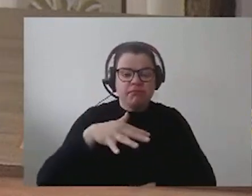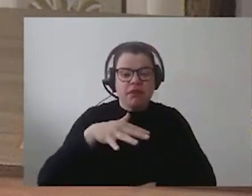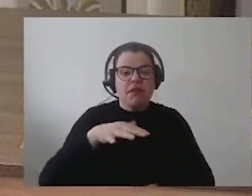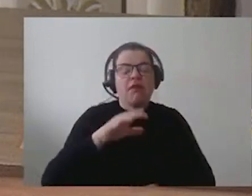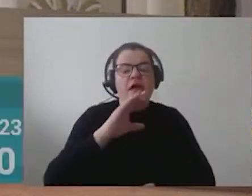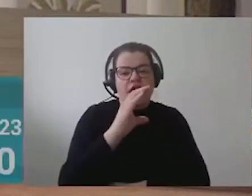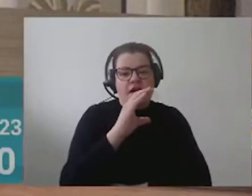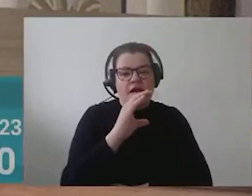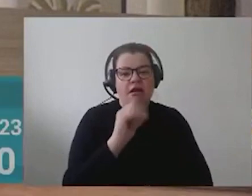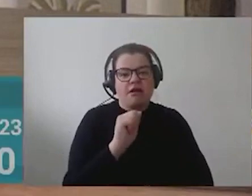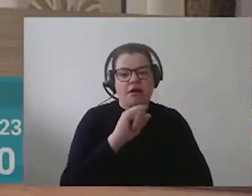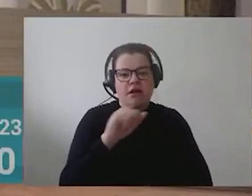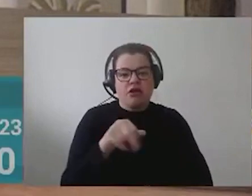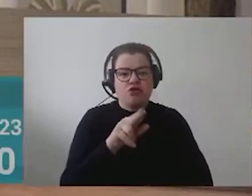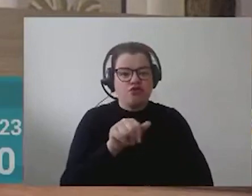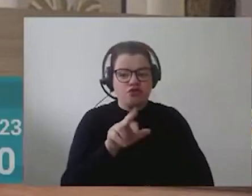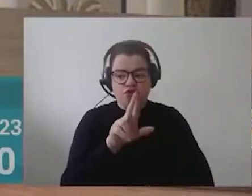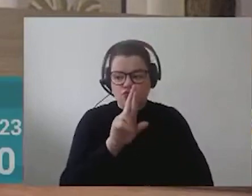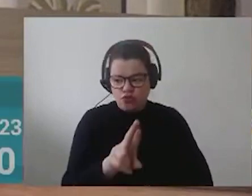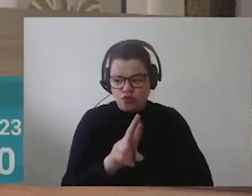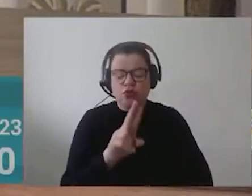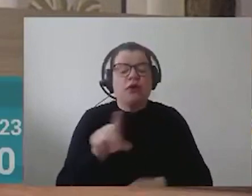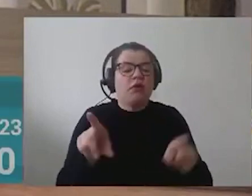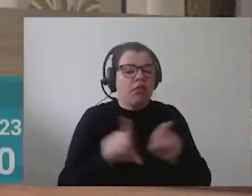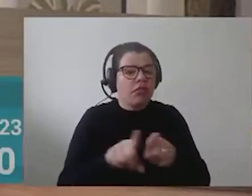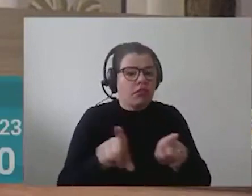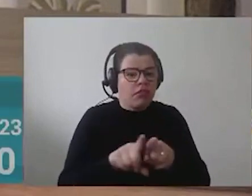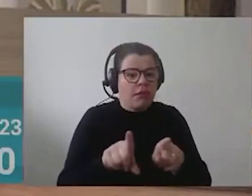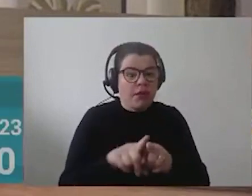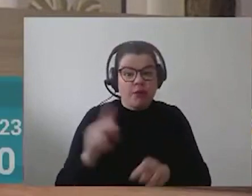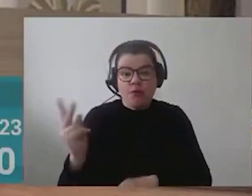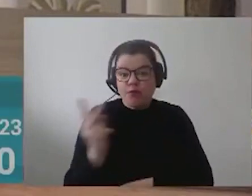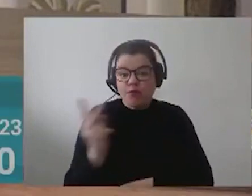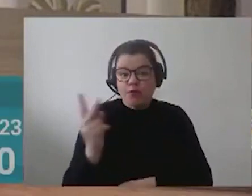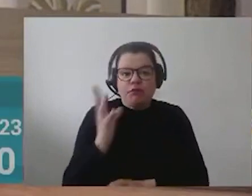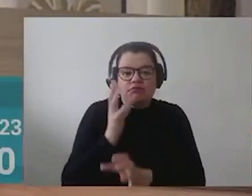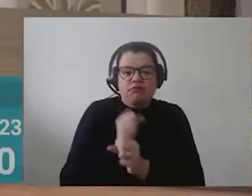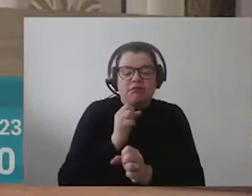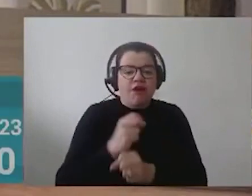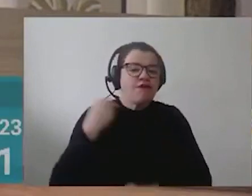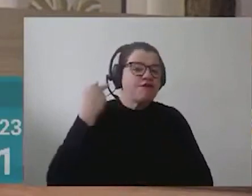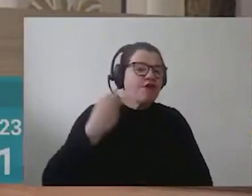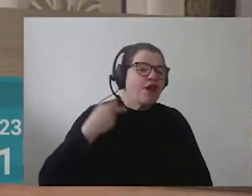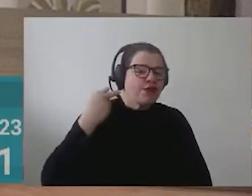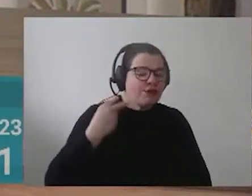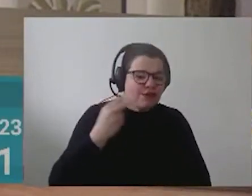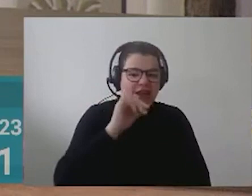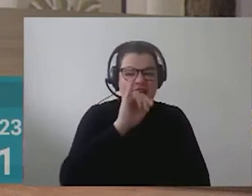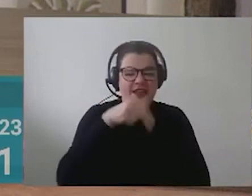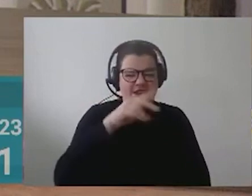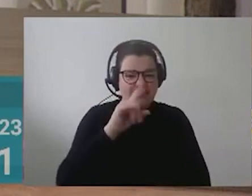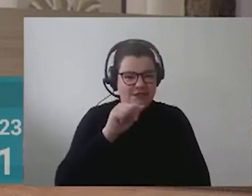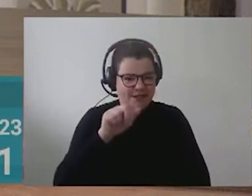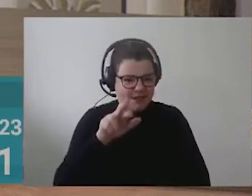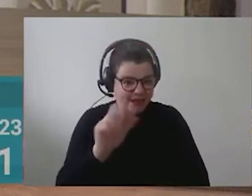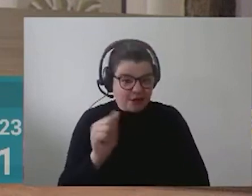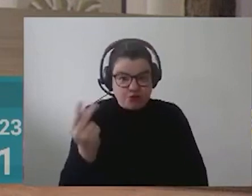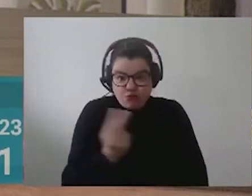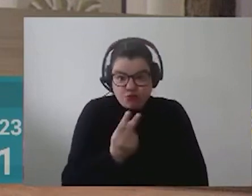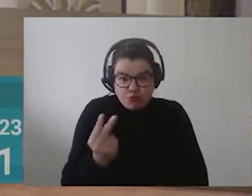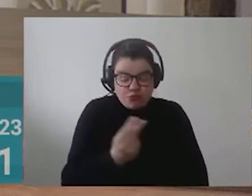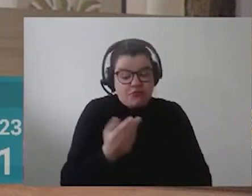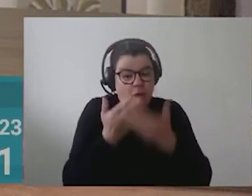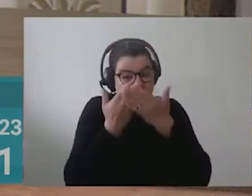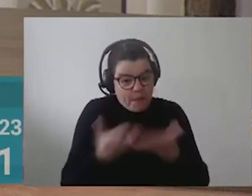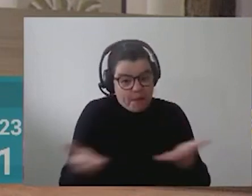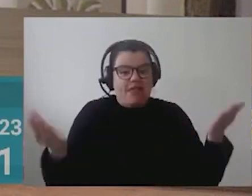a vereadora Indiara Barbosa, dois contadores que também são homenageados nesses 100 anos do Sicontiba. Então, vou aproveitar o resto do meu tempo para